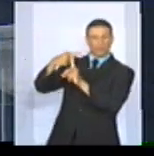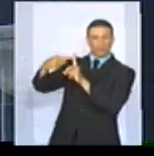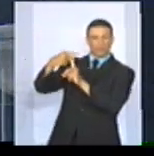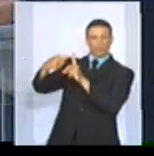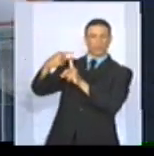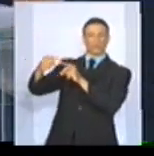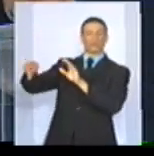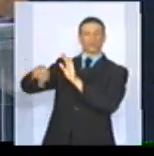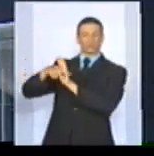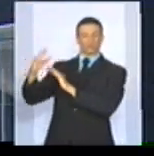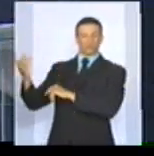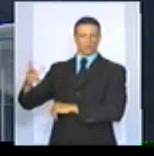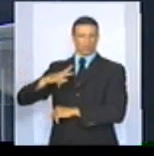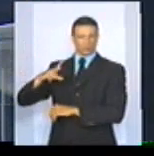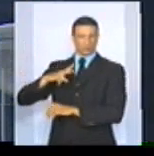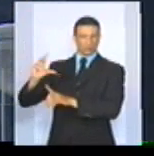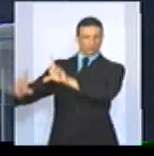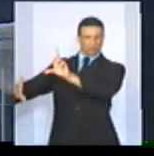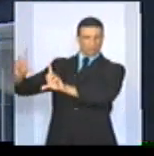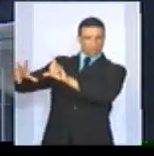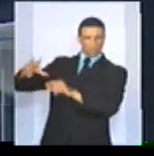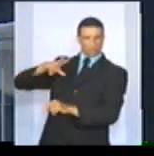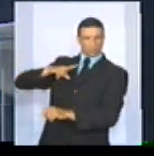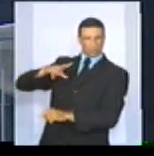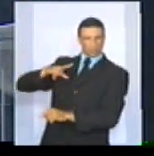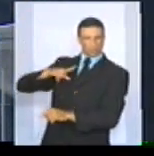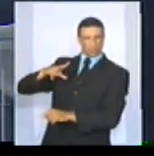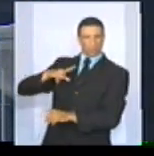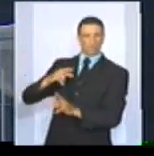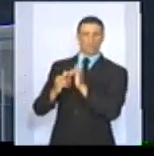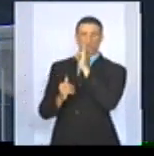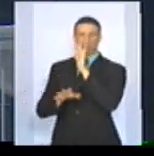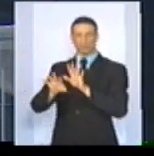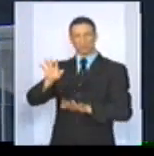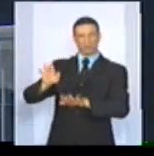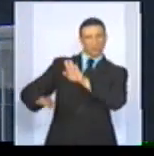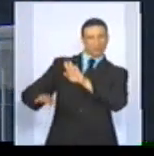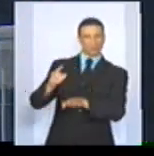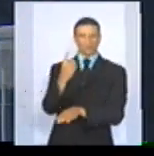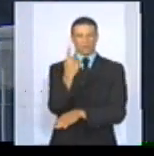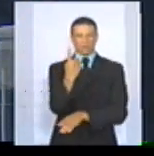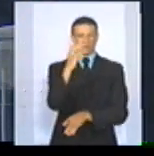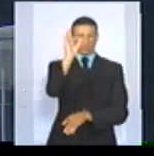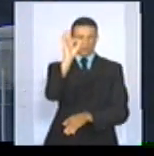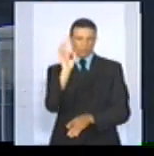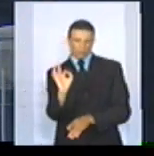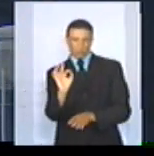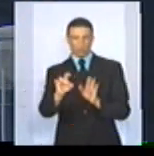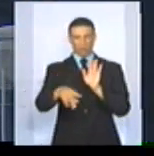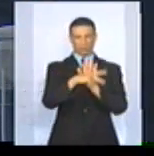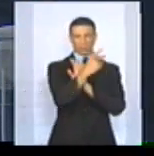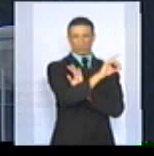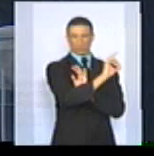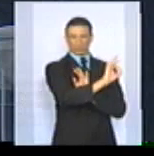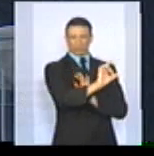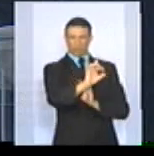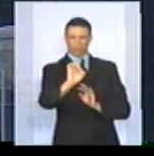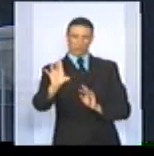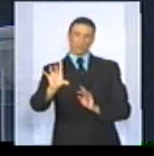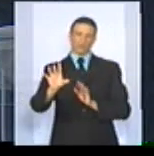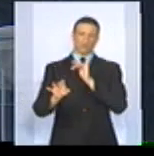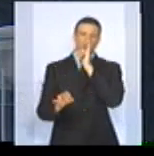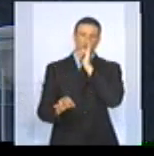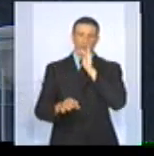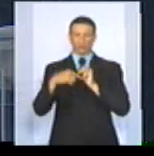à produção independente. É cerca de apenas 1% de participação para a produção independente, pois das